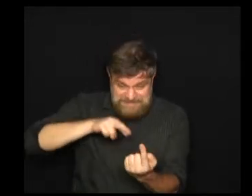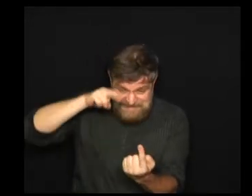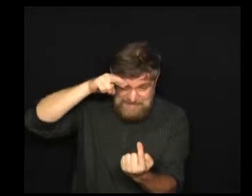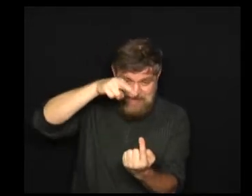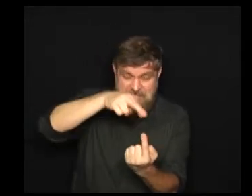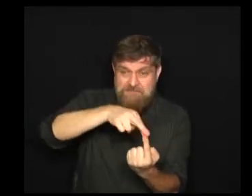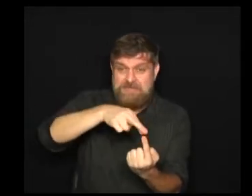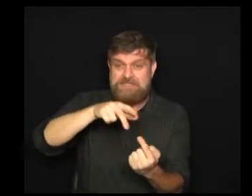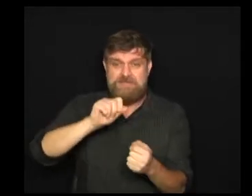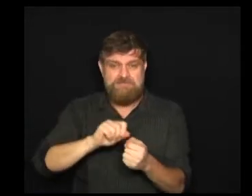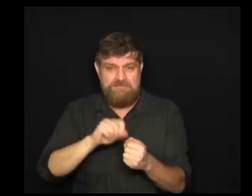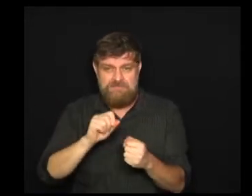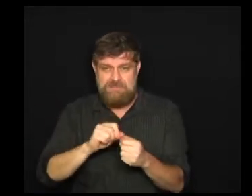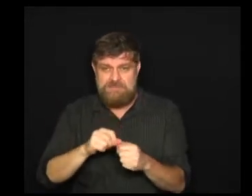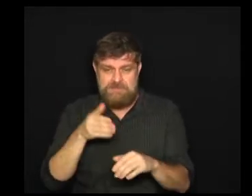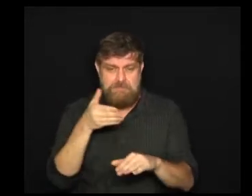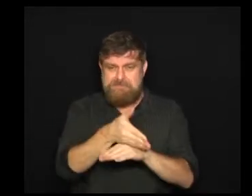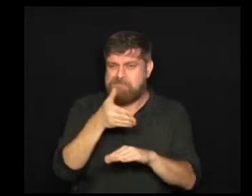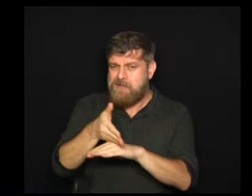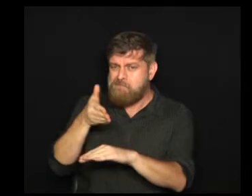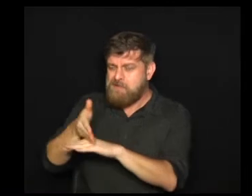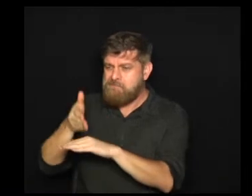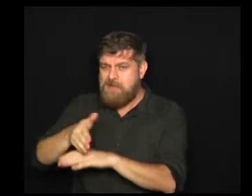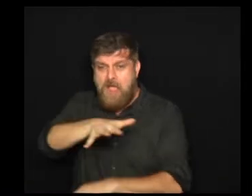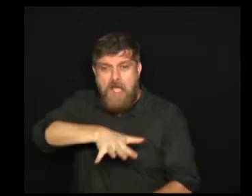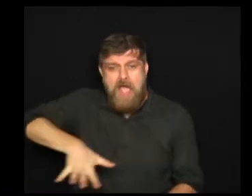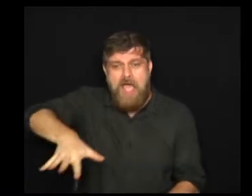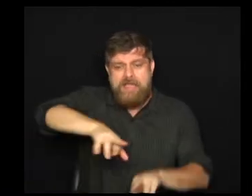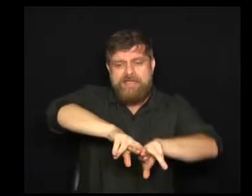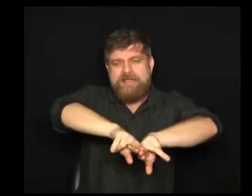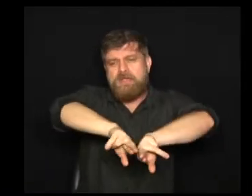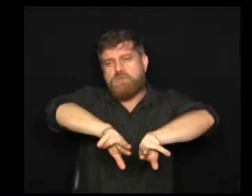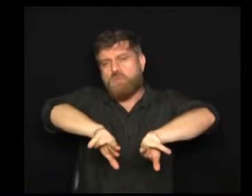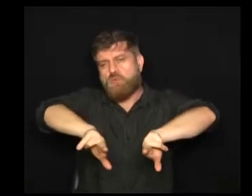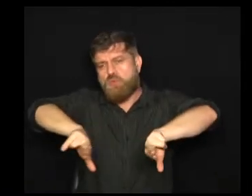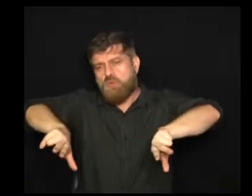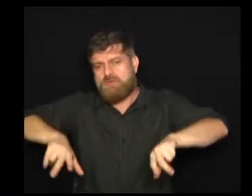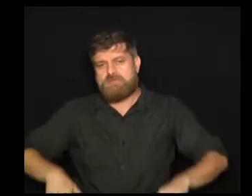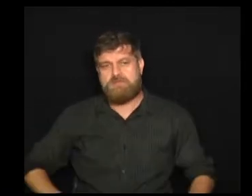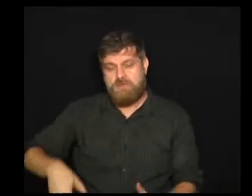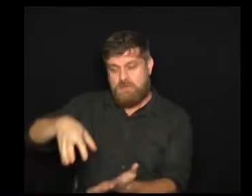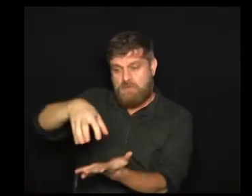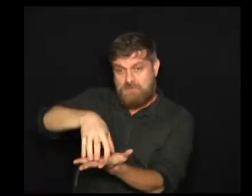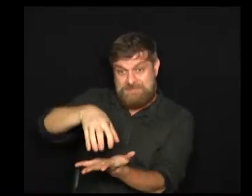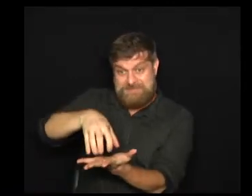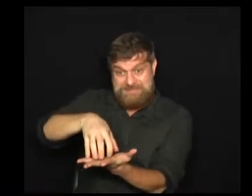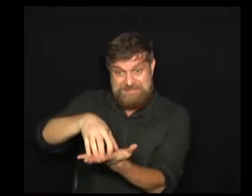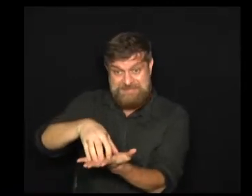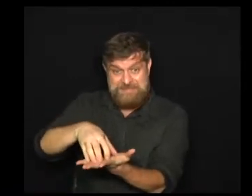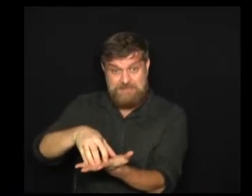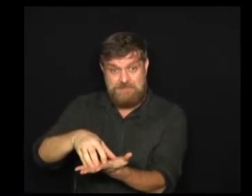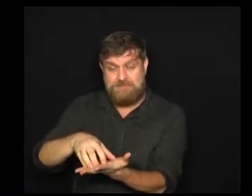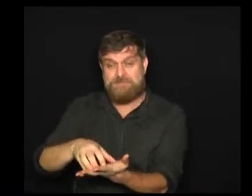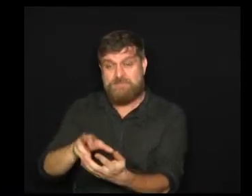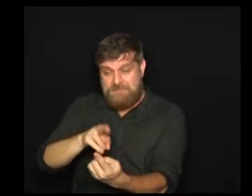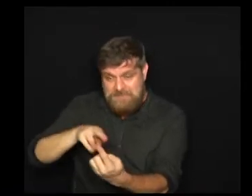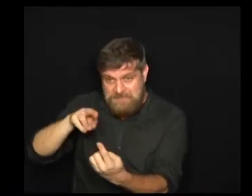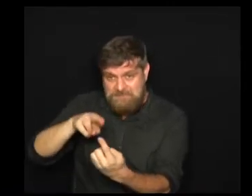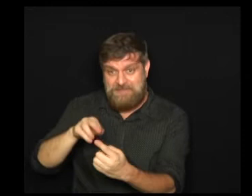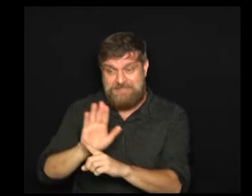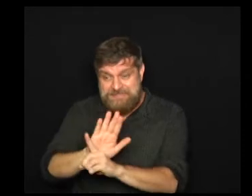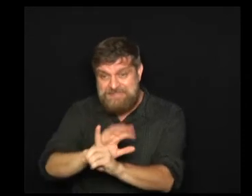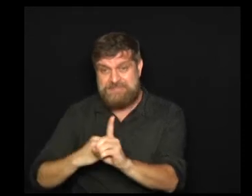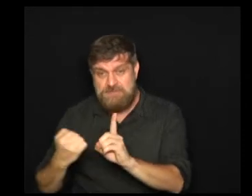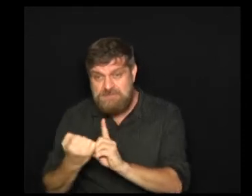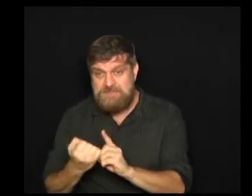realizado várias intervenções nos territórios, né. Então, em todos os CRAS de Campinas, nós fizemos aí uma atuação com